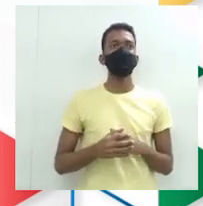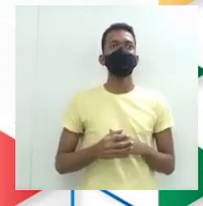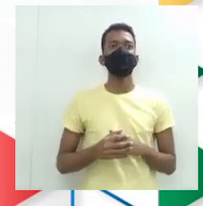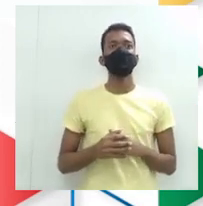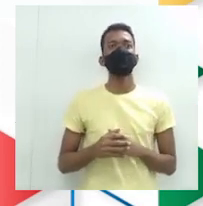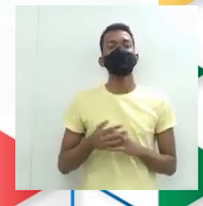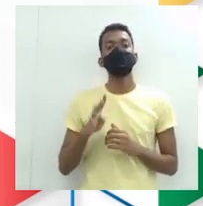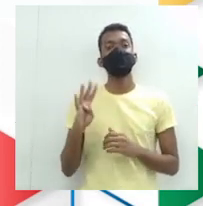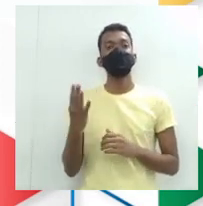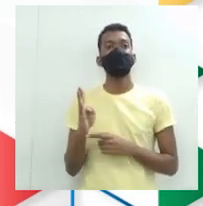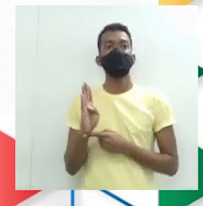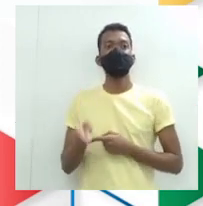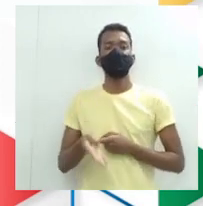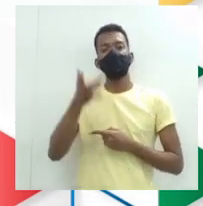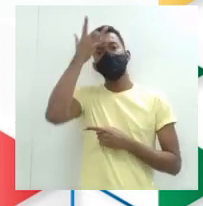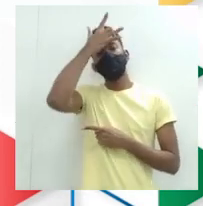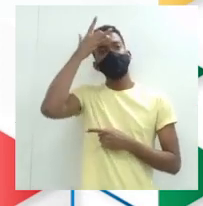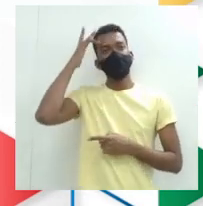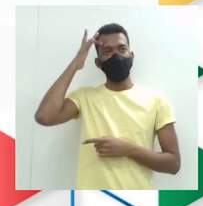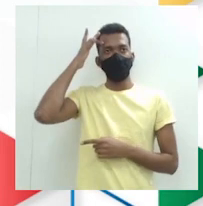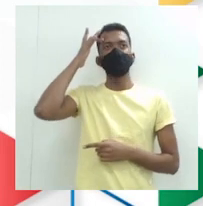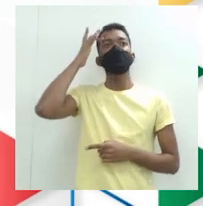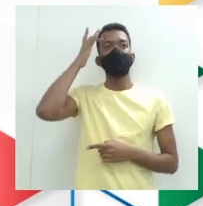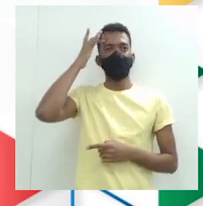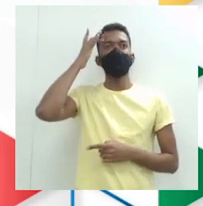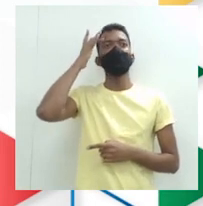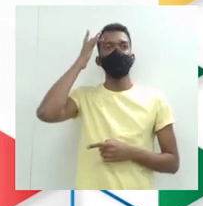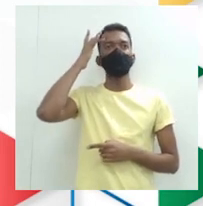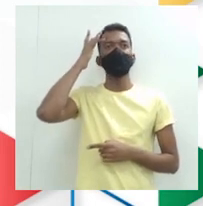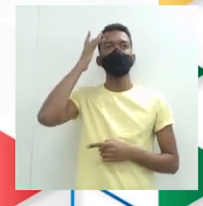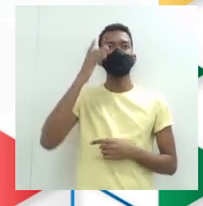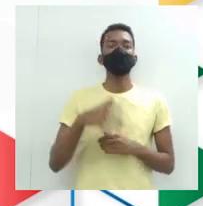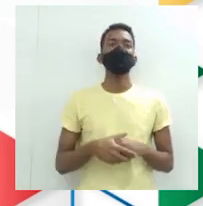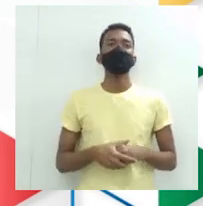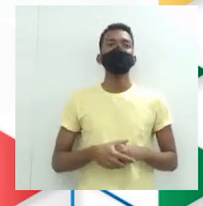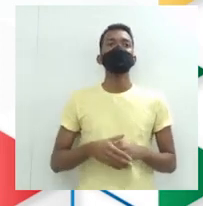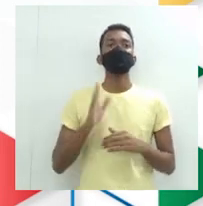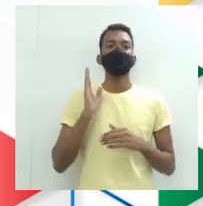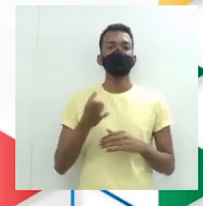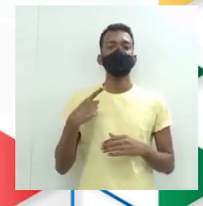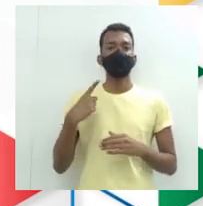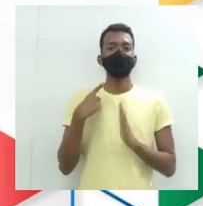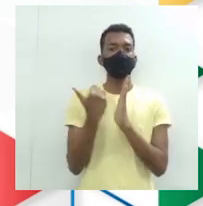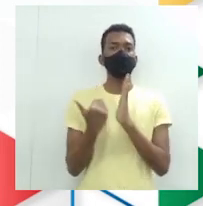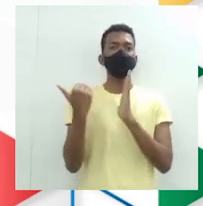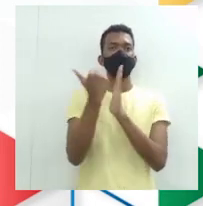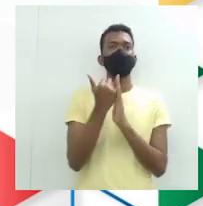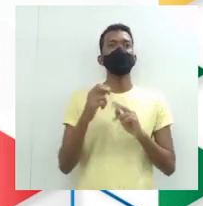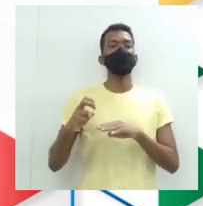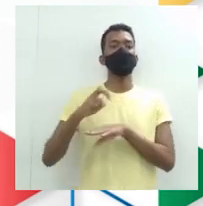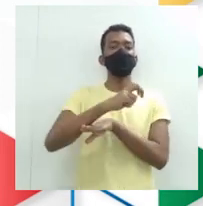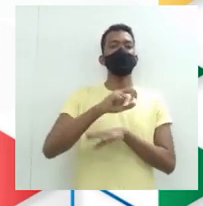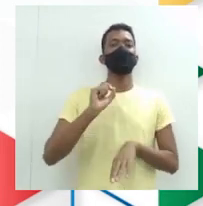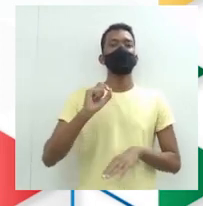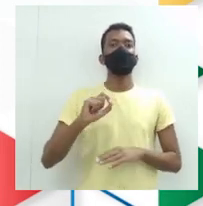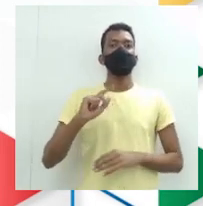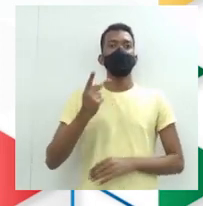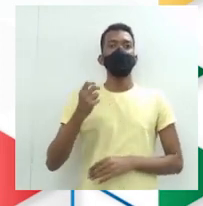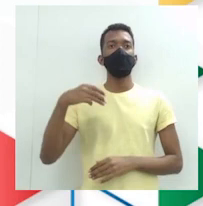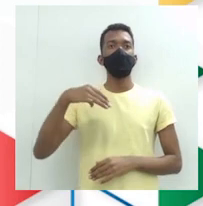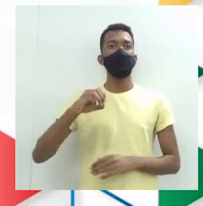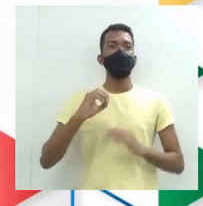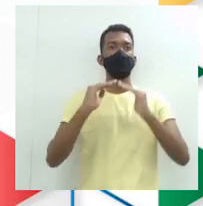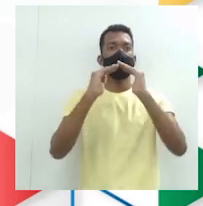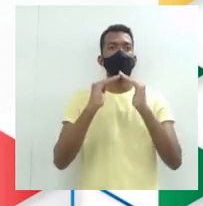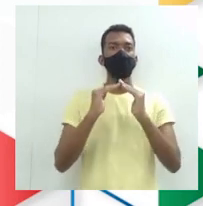4 billion people, 4 milhões de pessoas. A gente já dá um salto ali, home, então sugere-se que 4